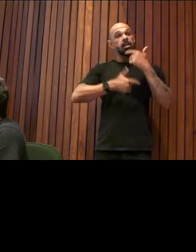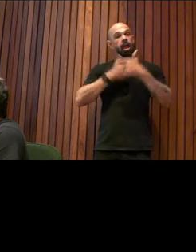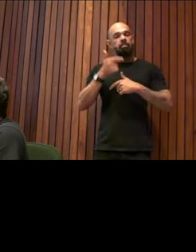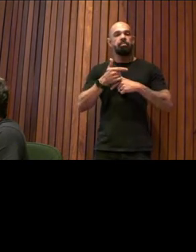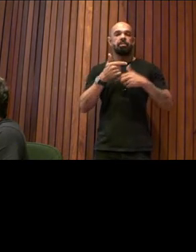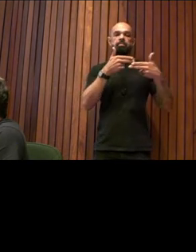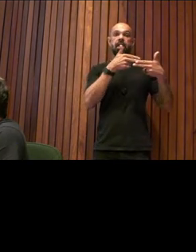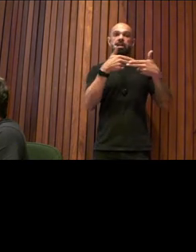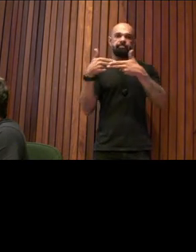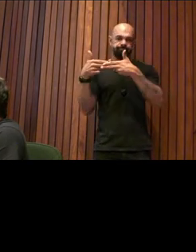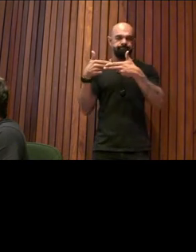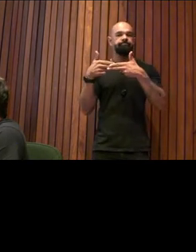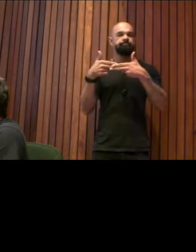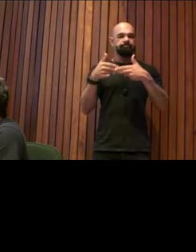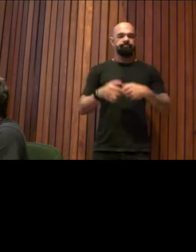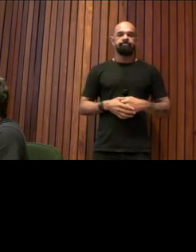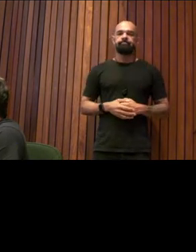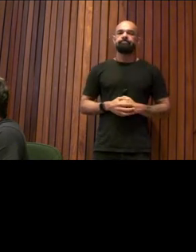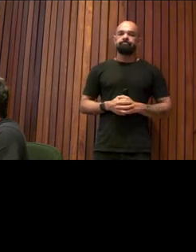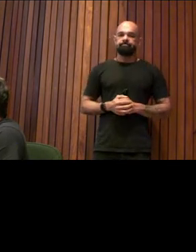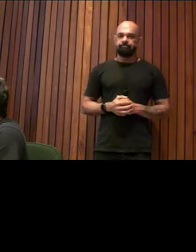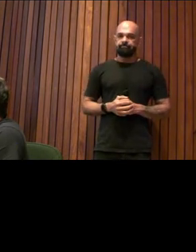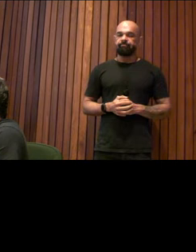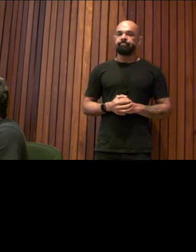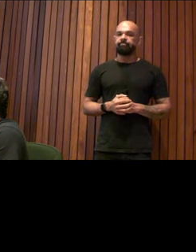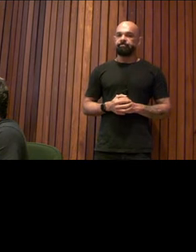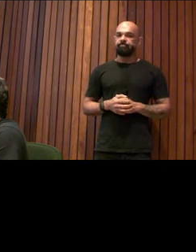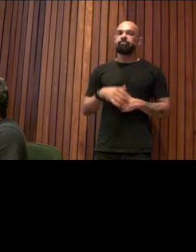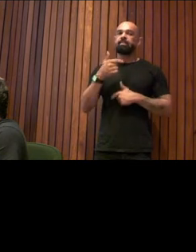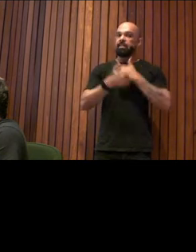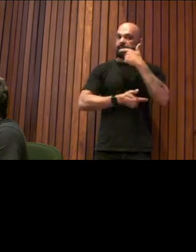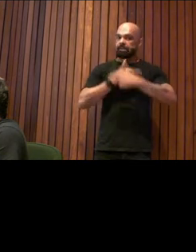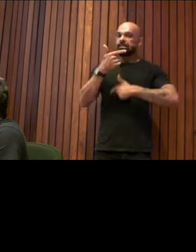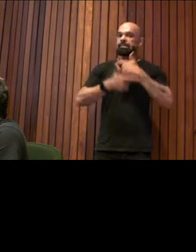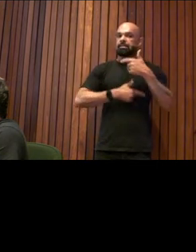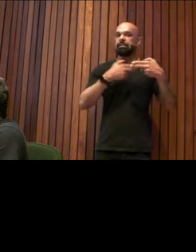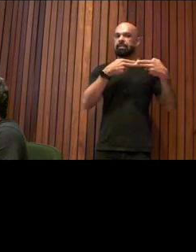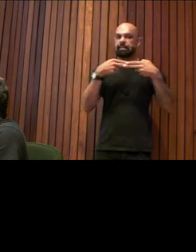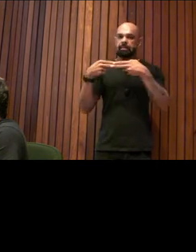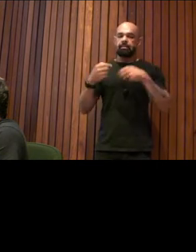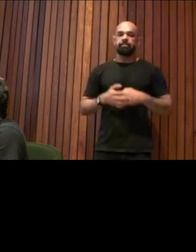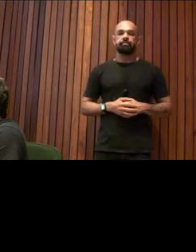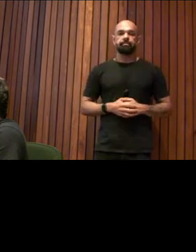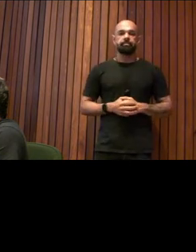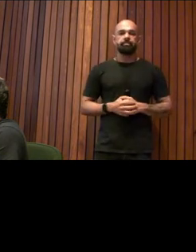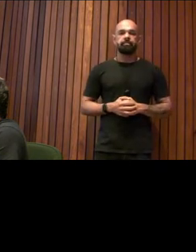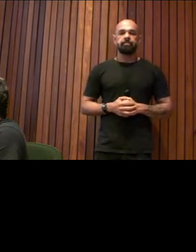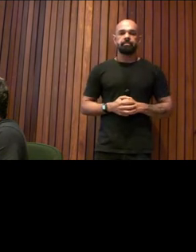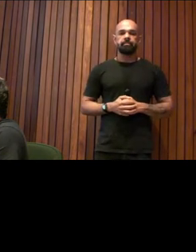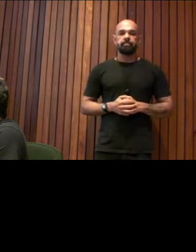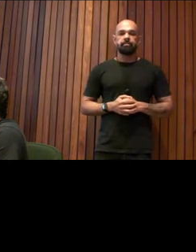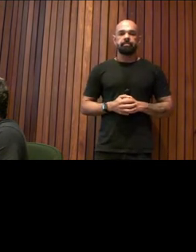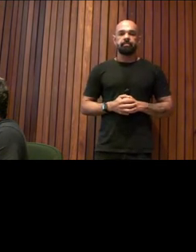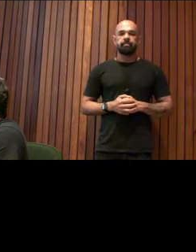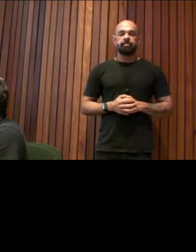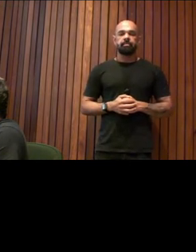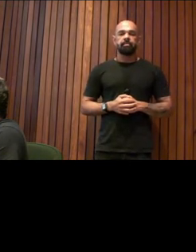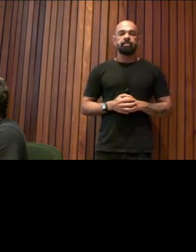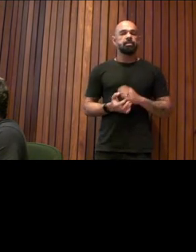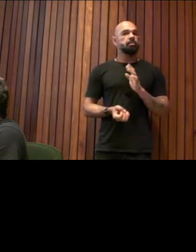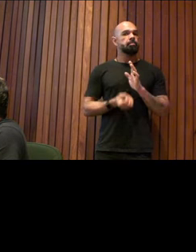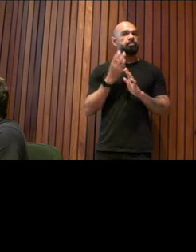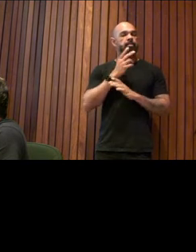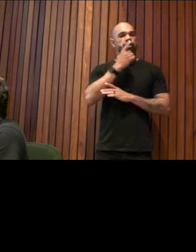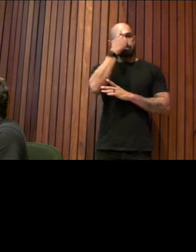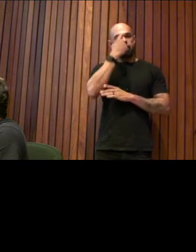tudo isso, né? Não foi um longo trabalho, né? E foram produzidas muitas imagens ao